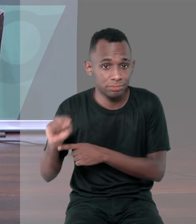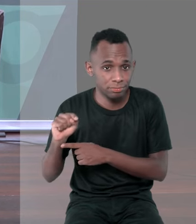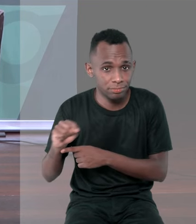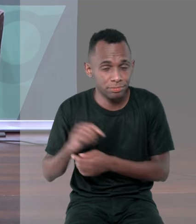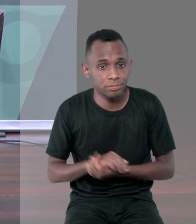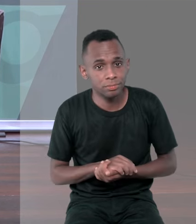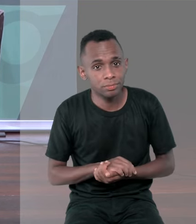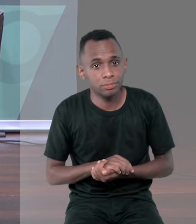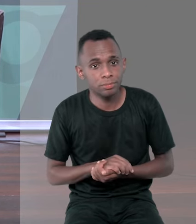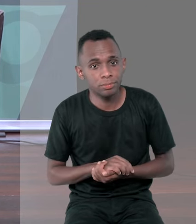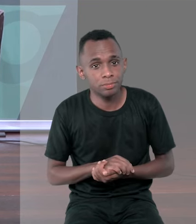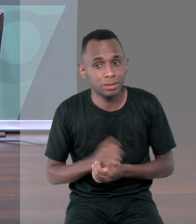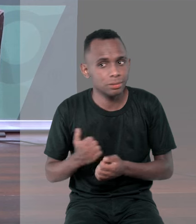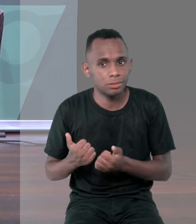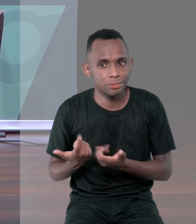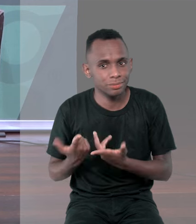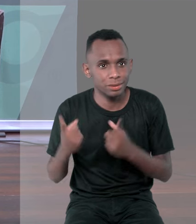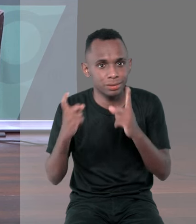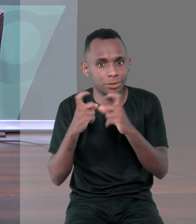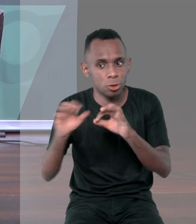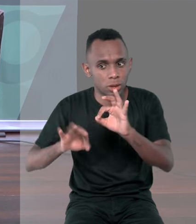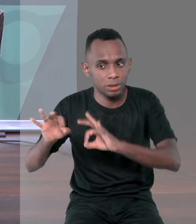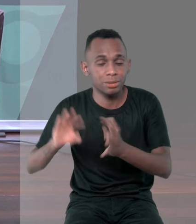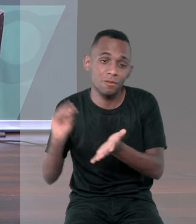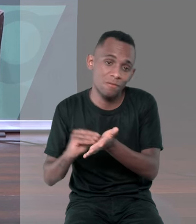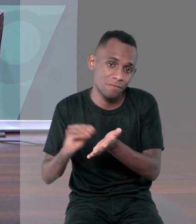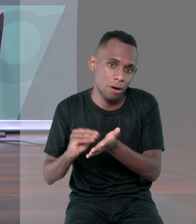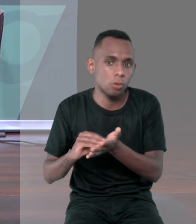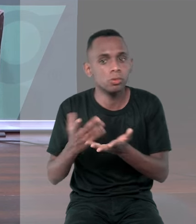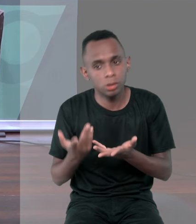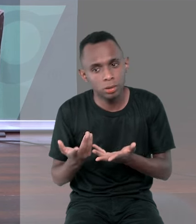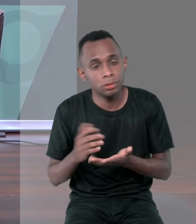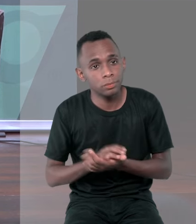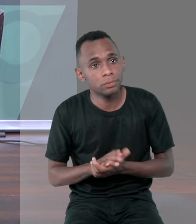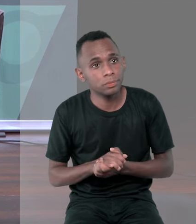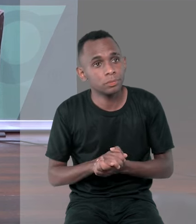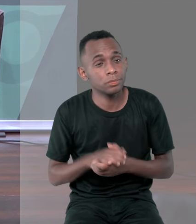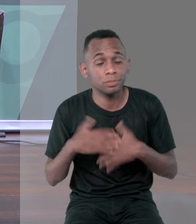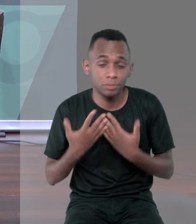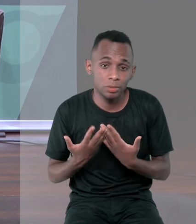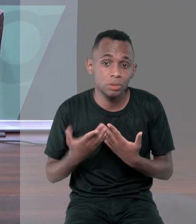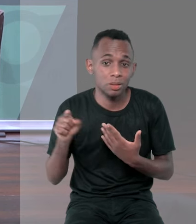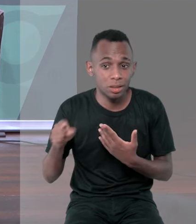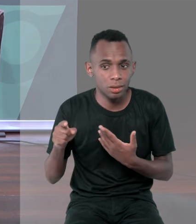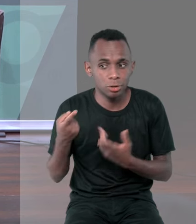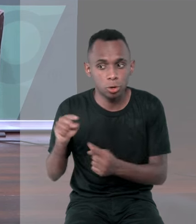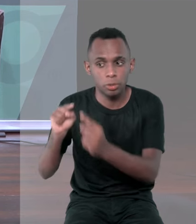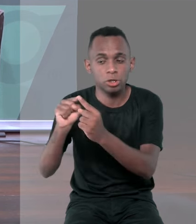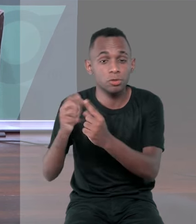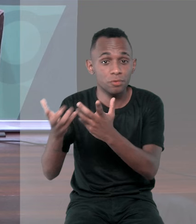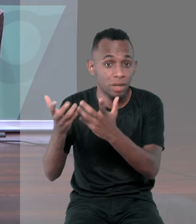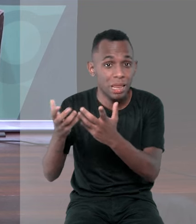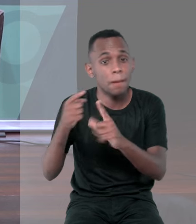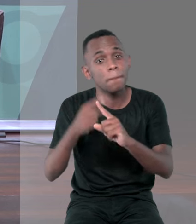eles não ajudam muito, assim, né? Eu digo, não ajudam no intuito que eles querem,